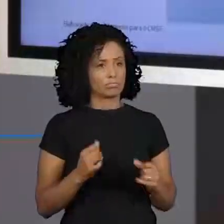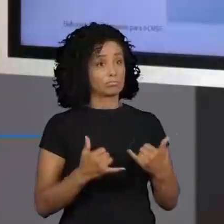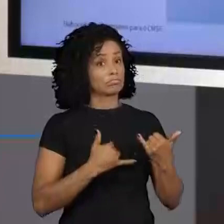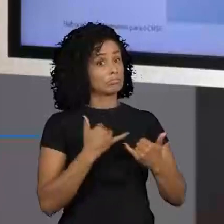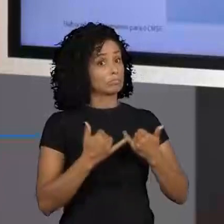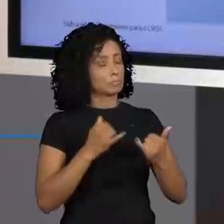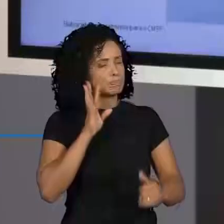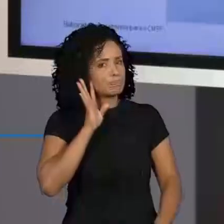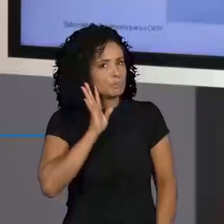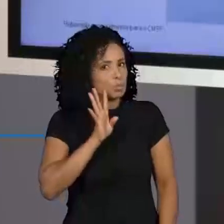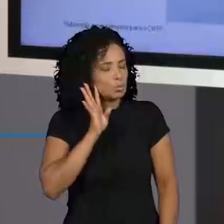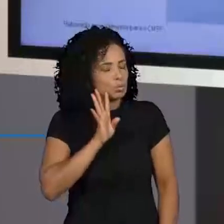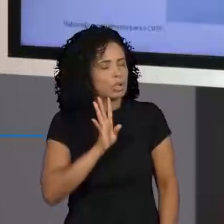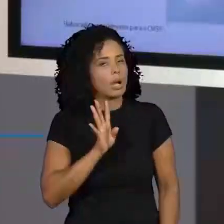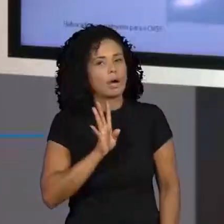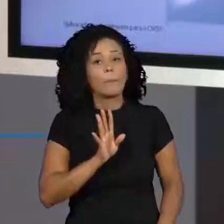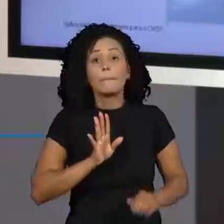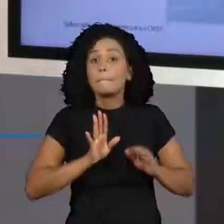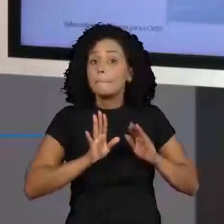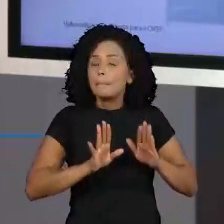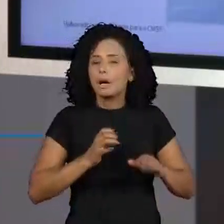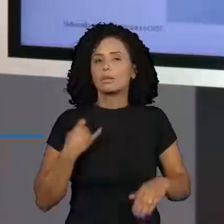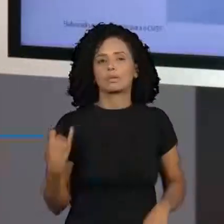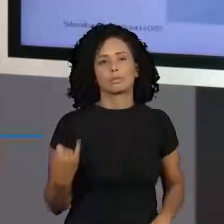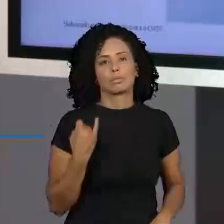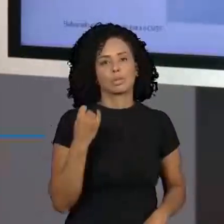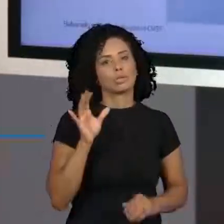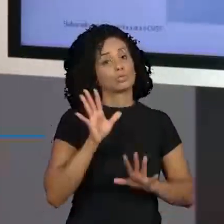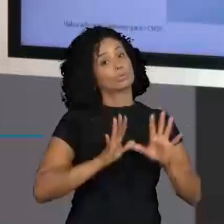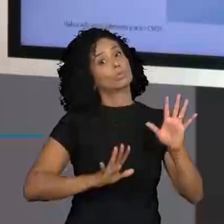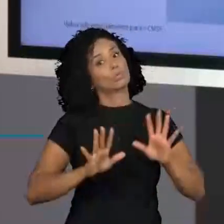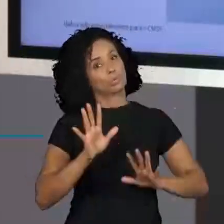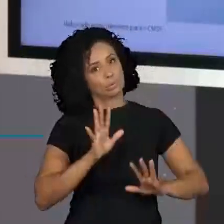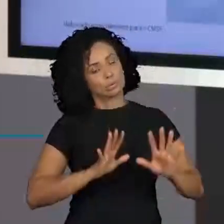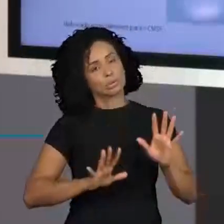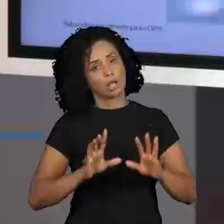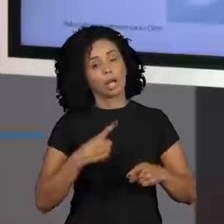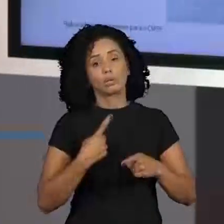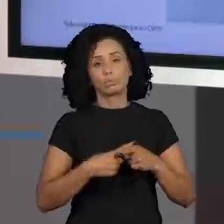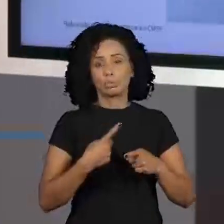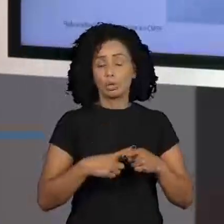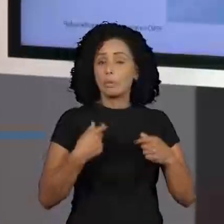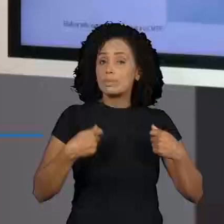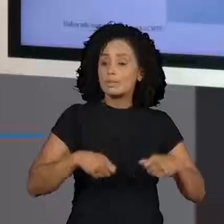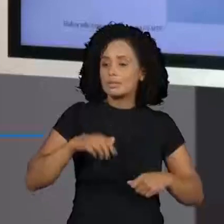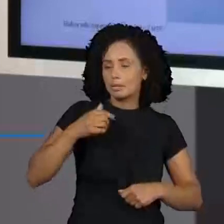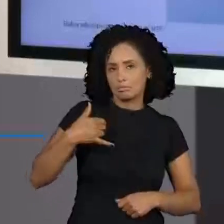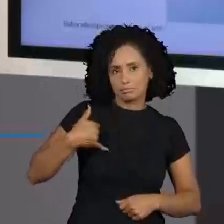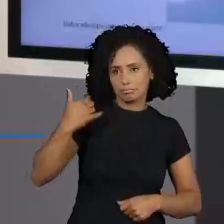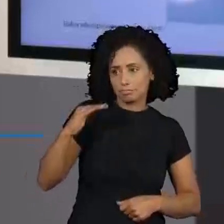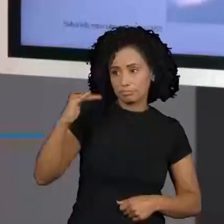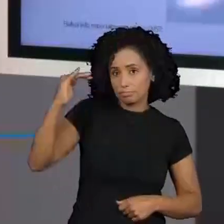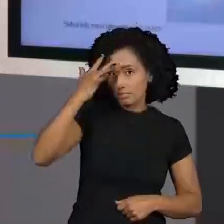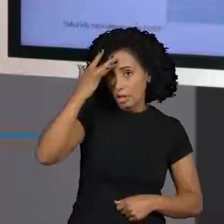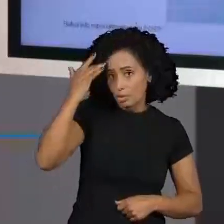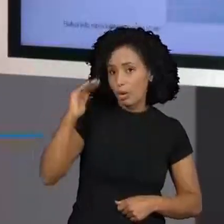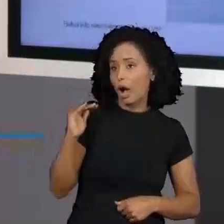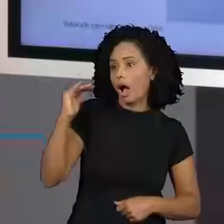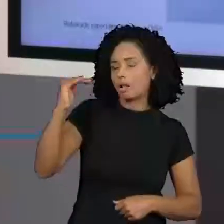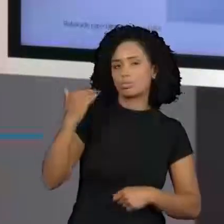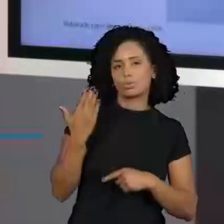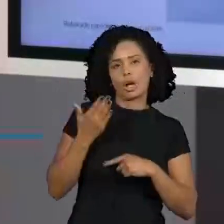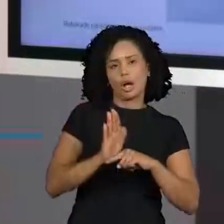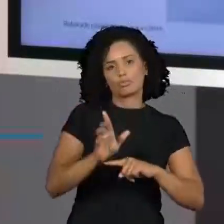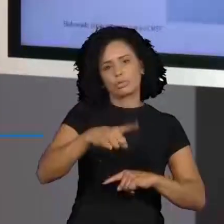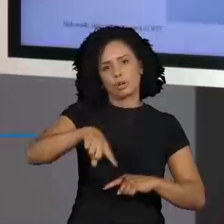legal, muito divertido, mas que o ideal seja feito com a supervisão de um adulto, sem cortante e